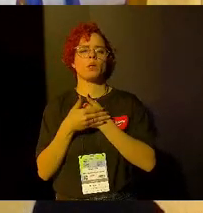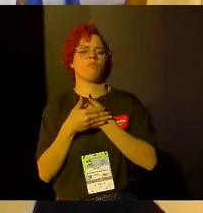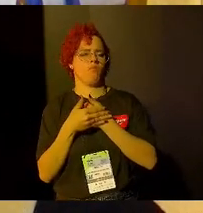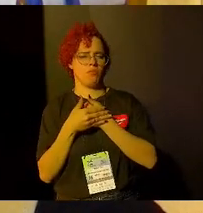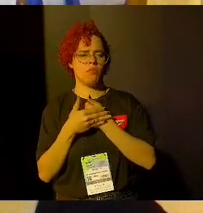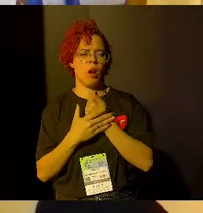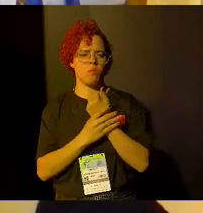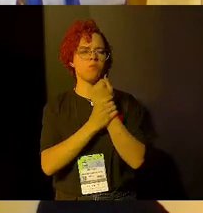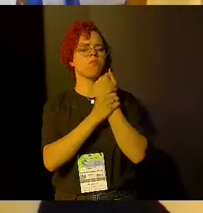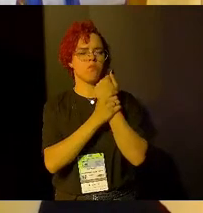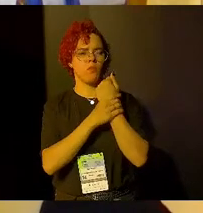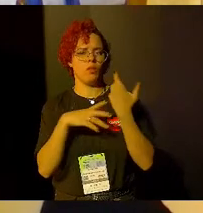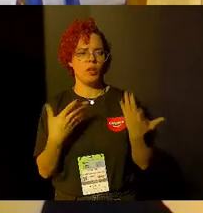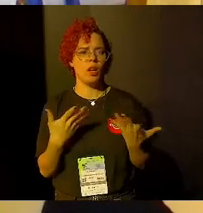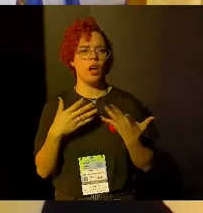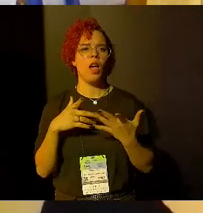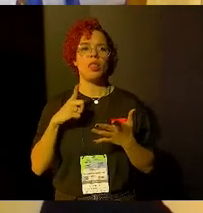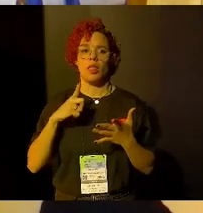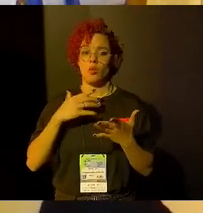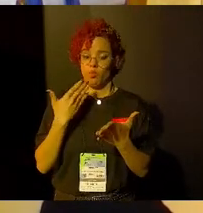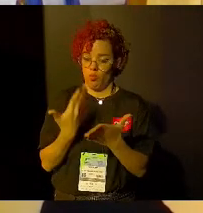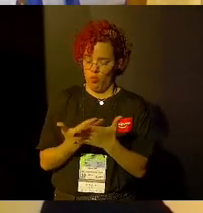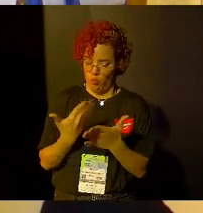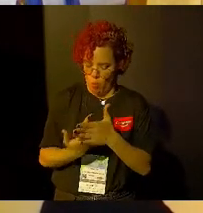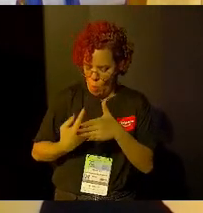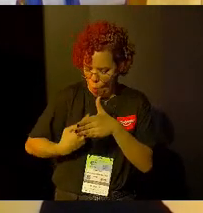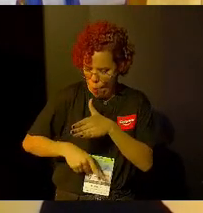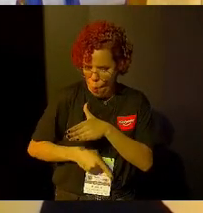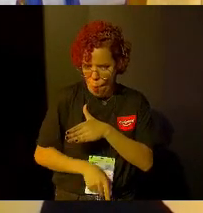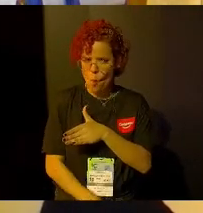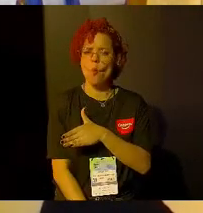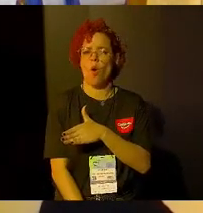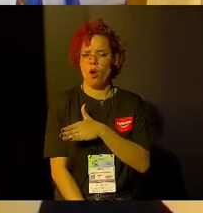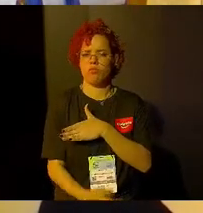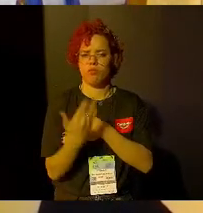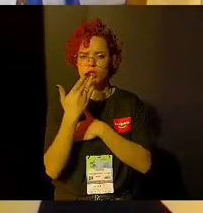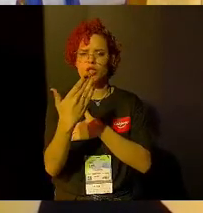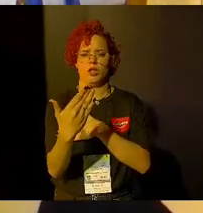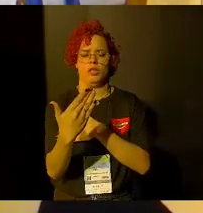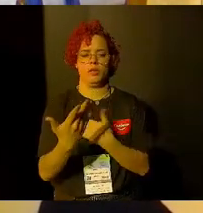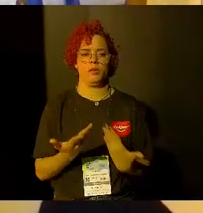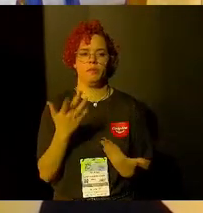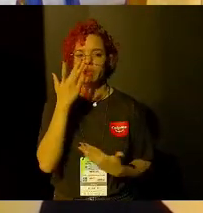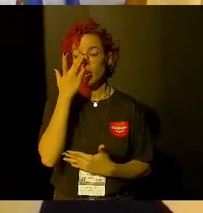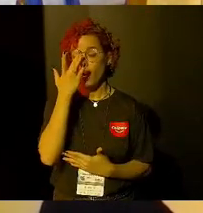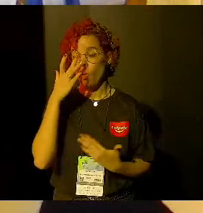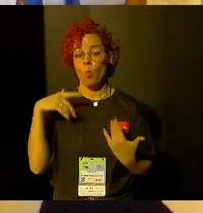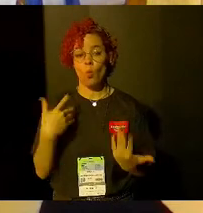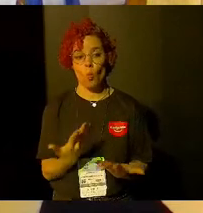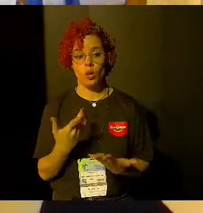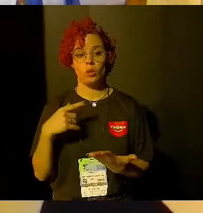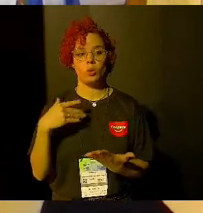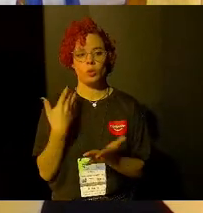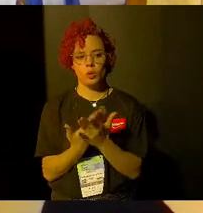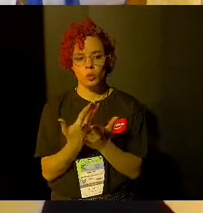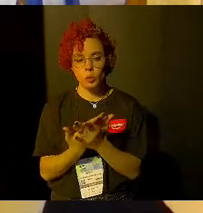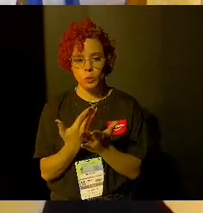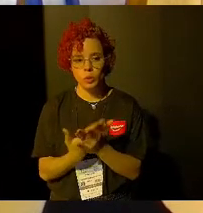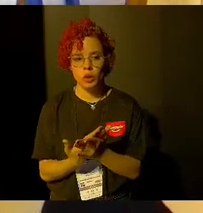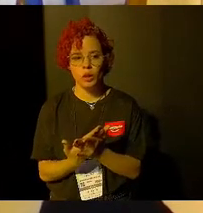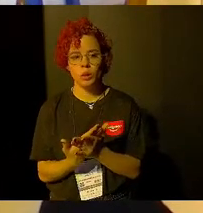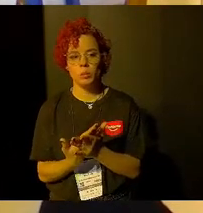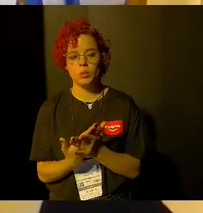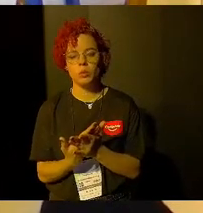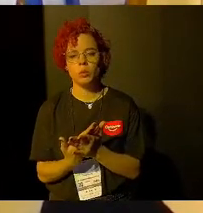tem um grande escudo diante de si e quando a gente estuda sobre nossa própria história que a gente fala tô